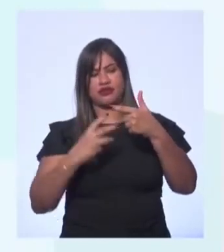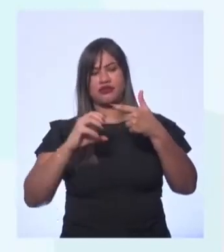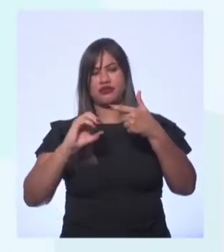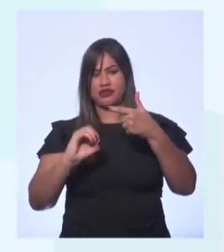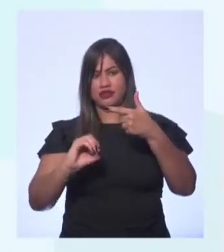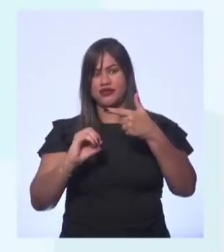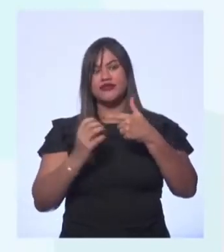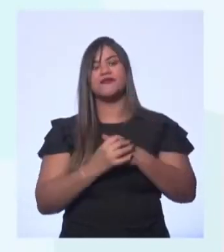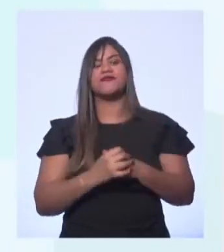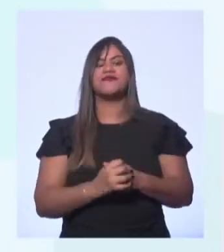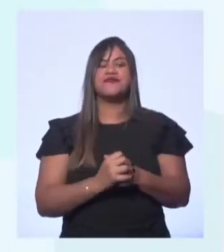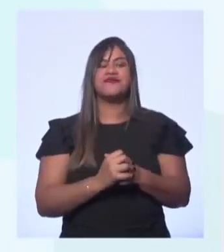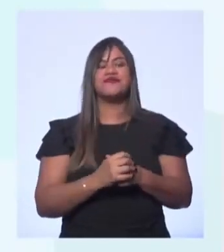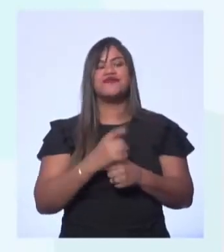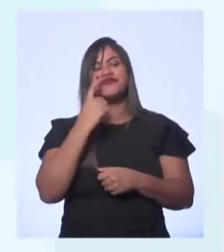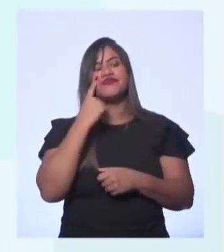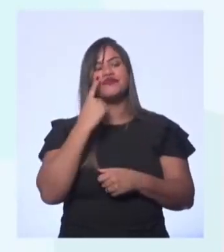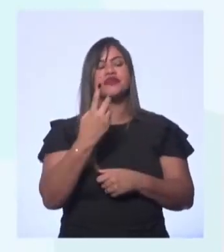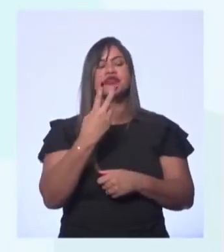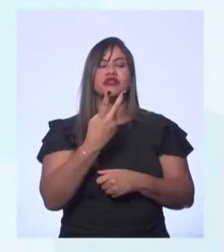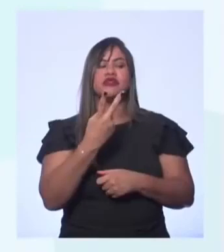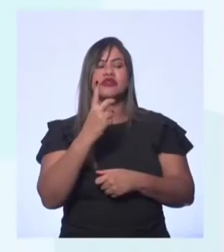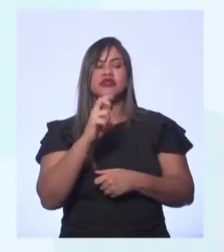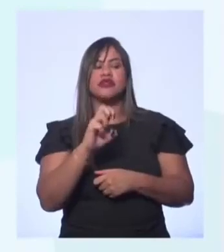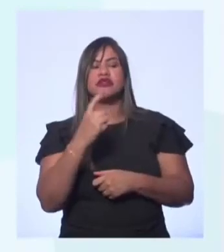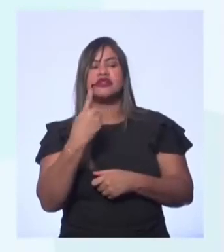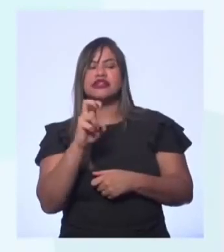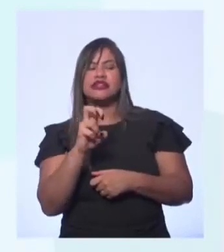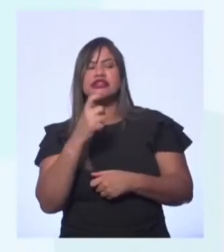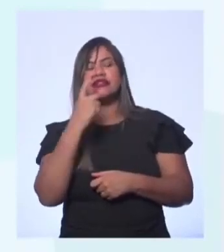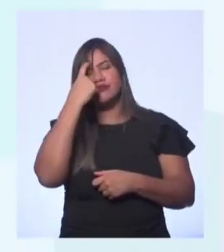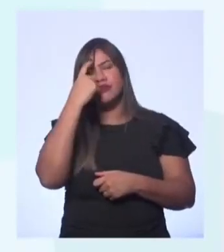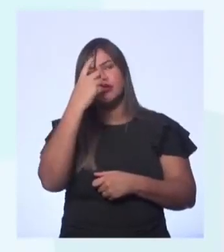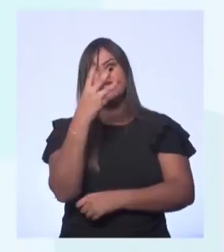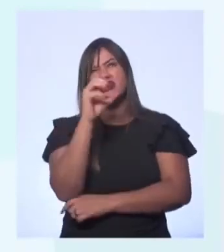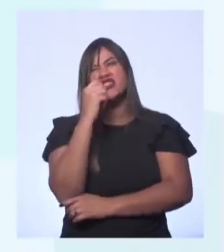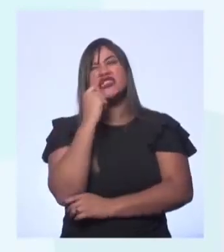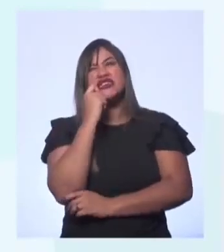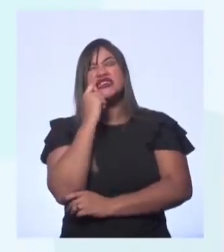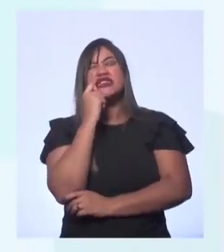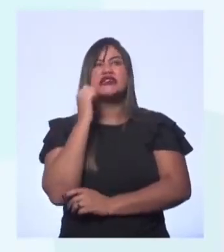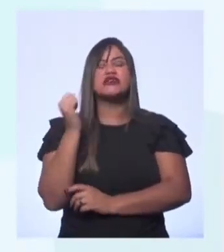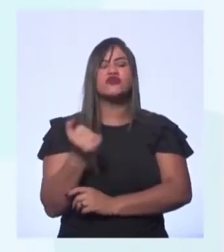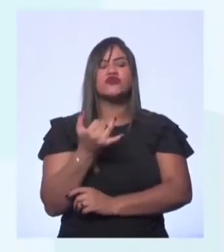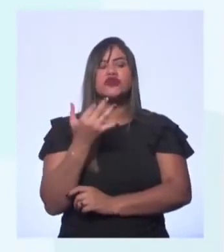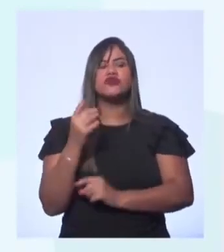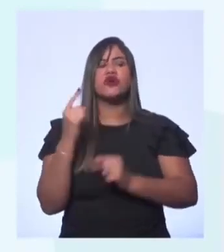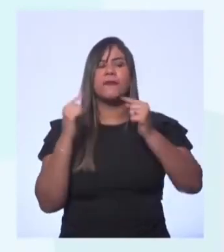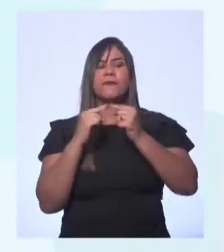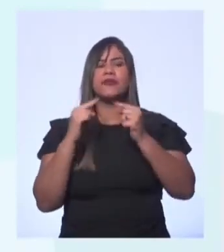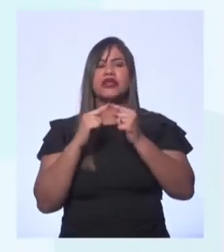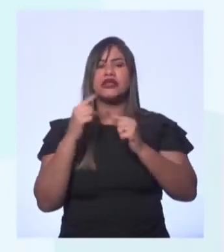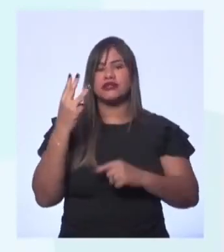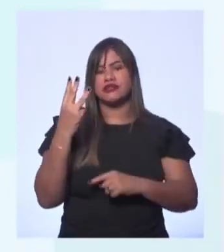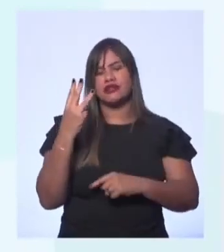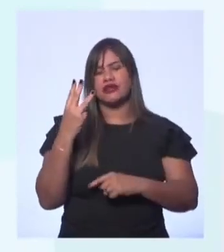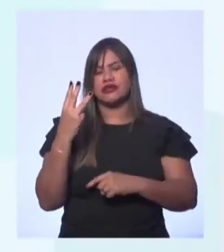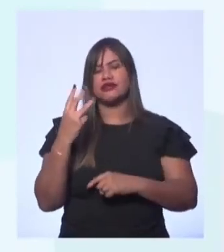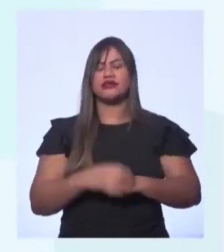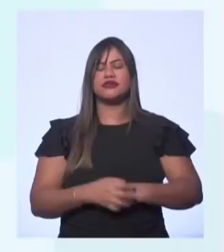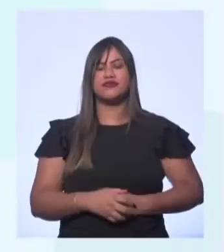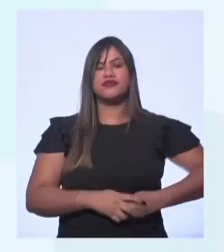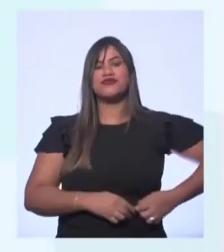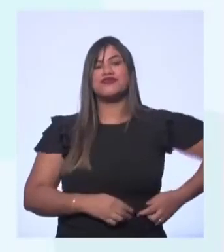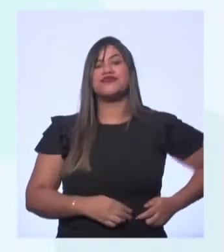30. Então, vem aqui do lado, 315. Vou pensar na tabuada do 30, que nada mais é que a tabuada do 3 com um zero do lado,